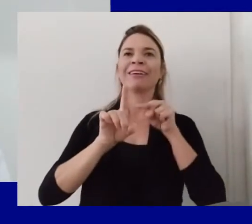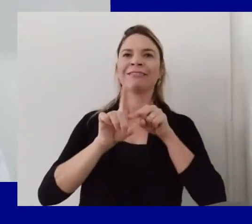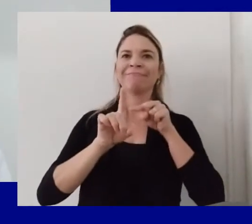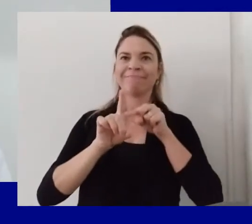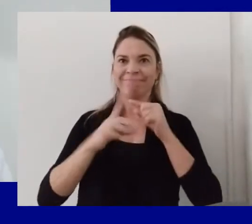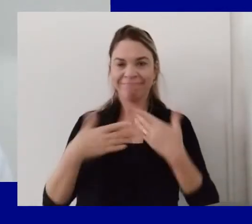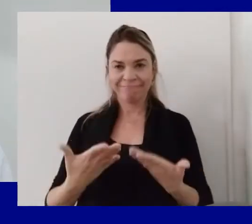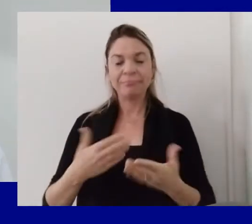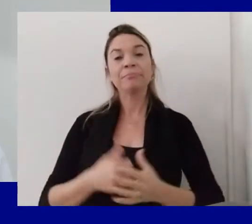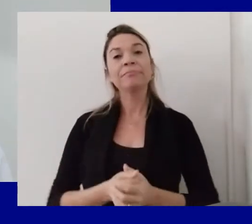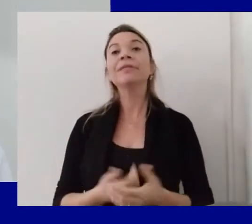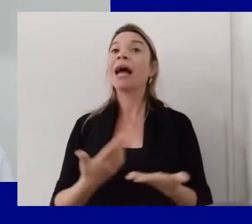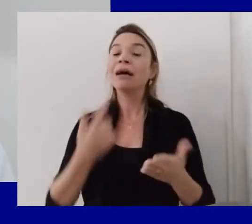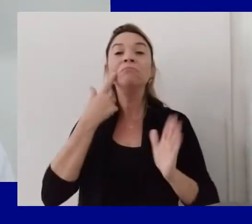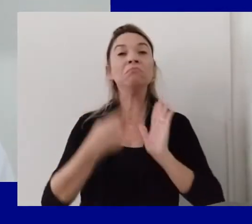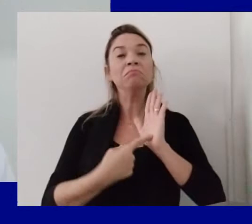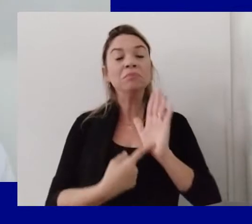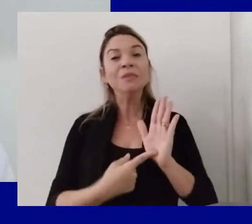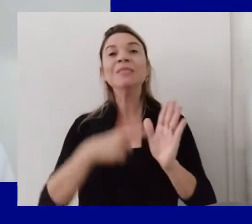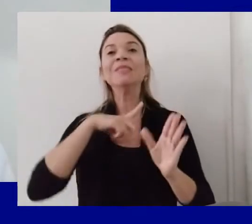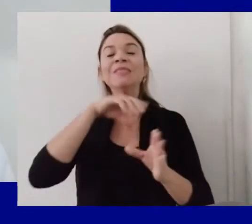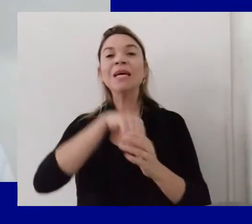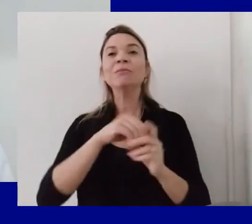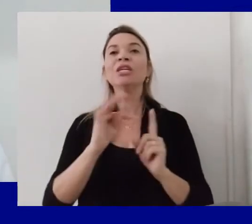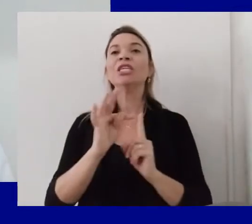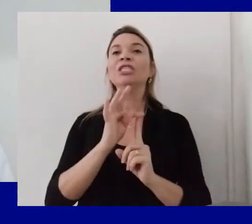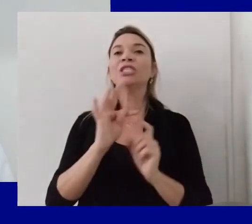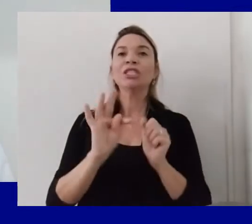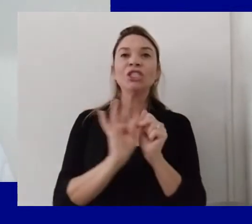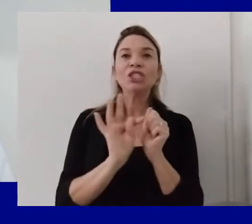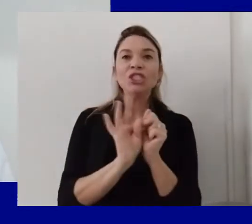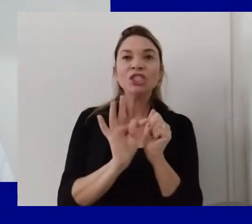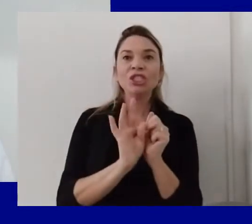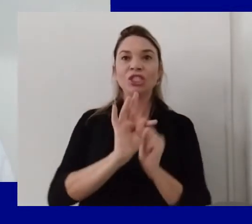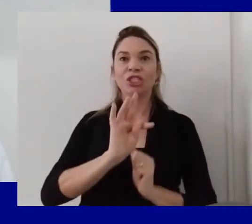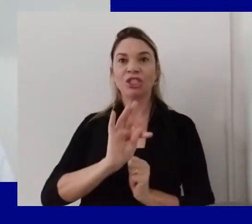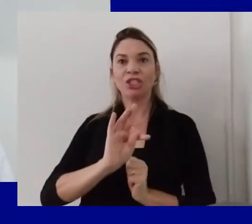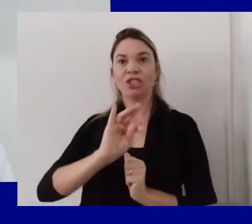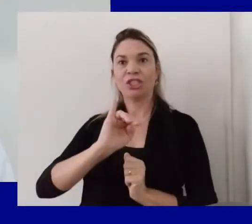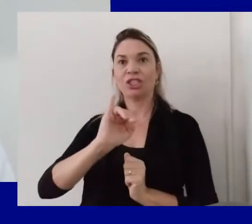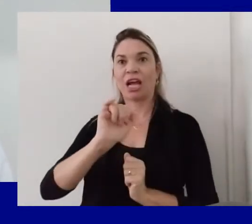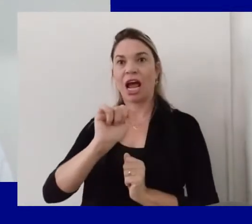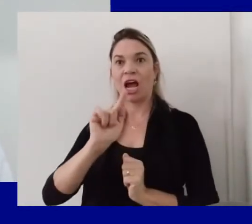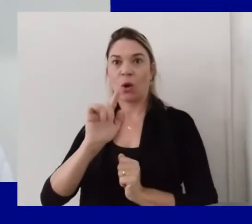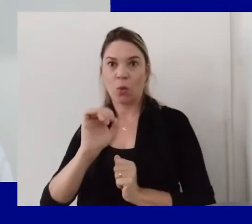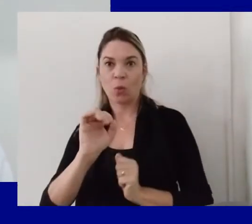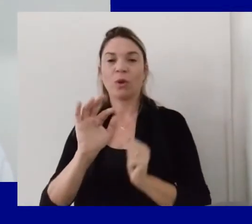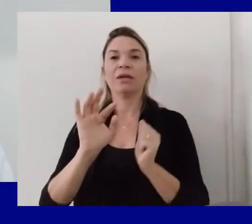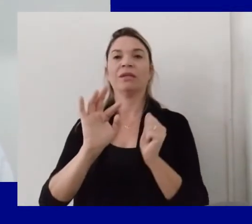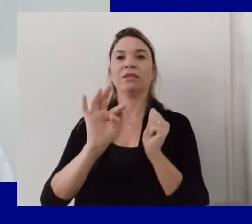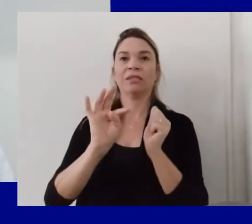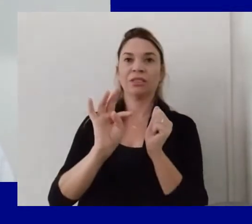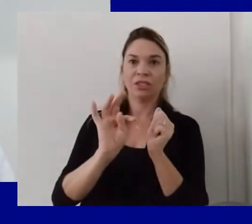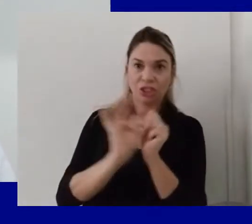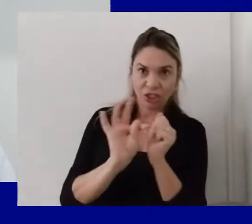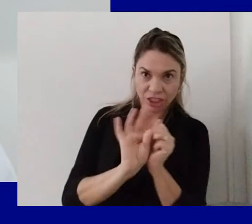registrado na epístola de Tiago, no capítulo 5 de